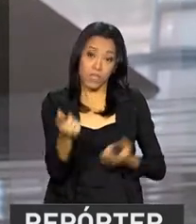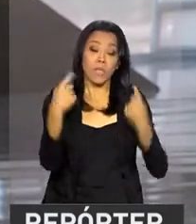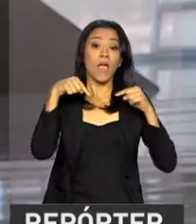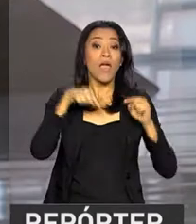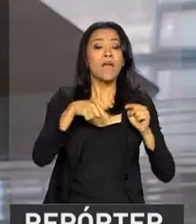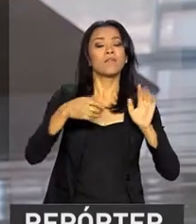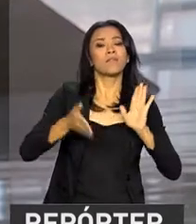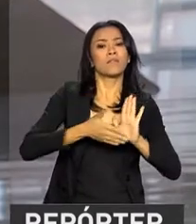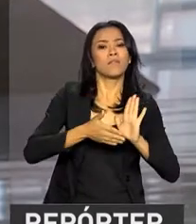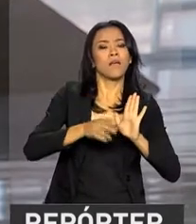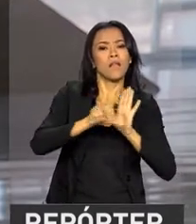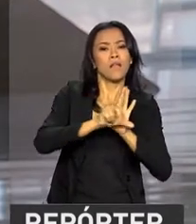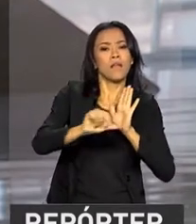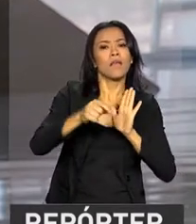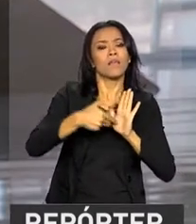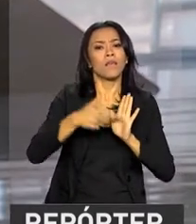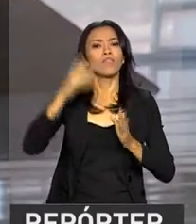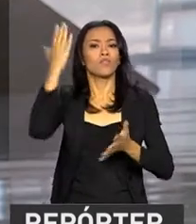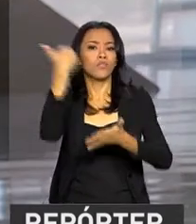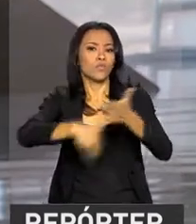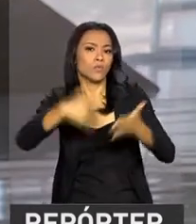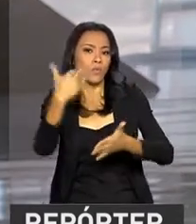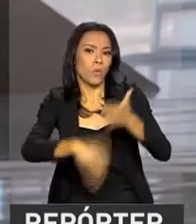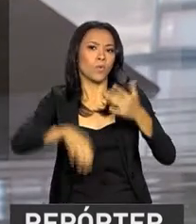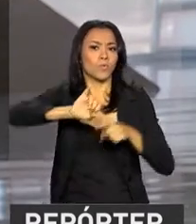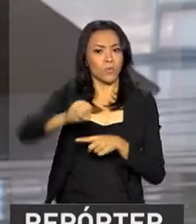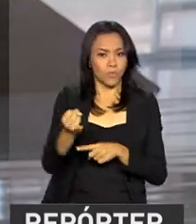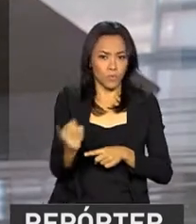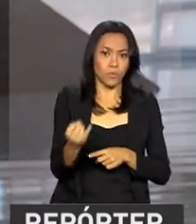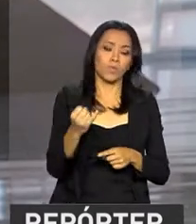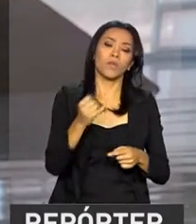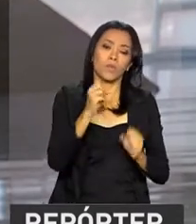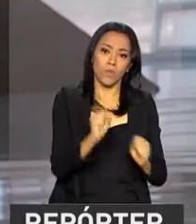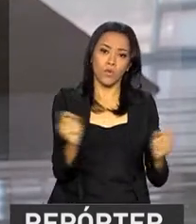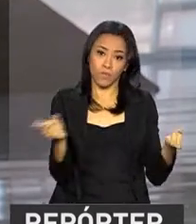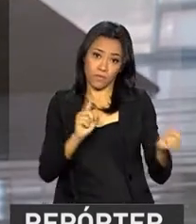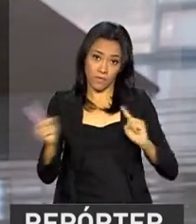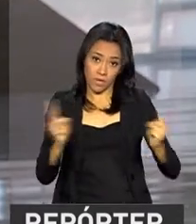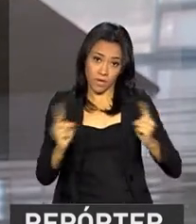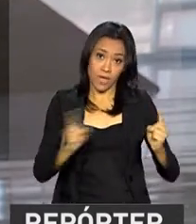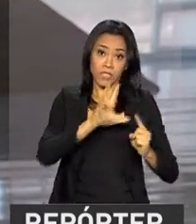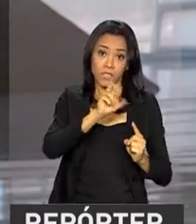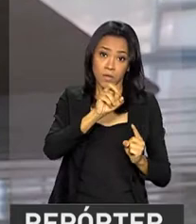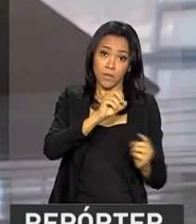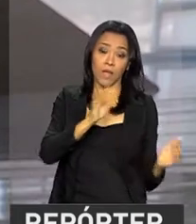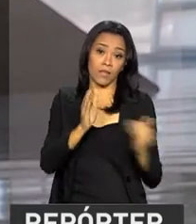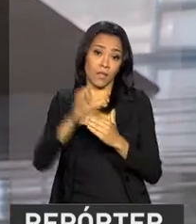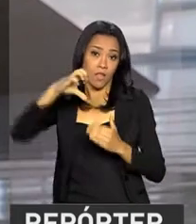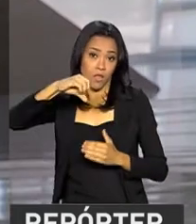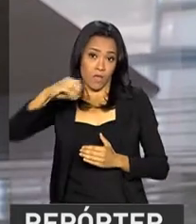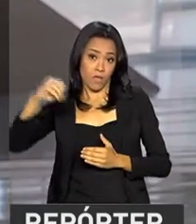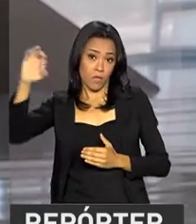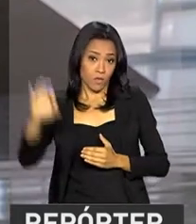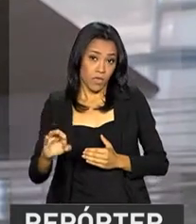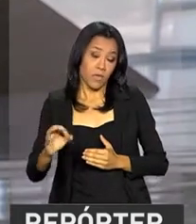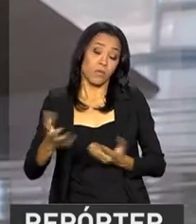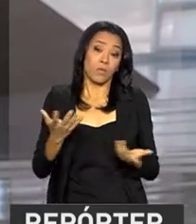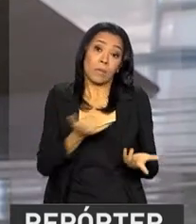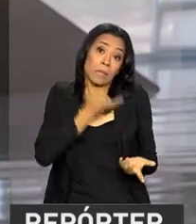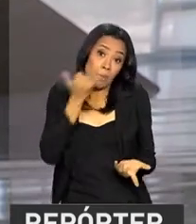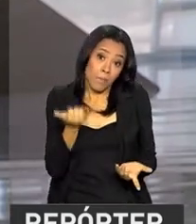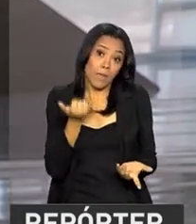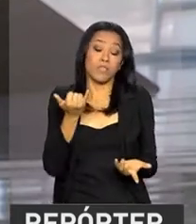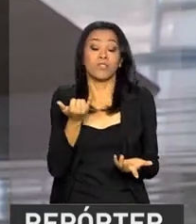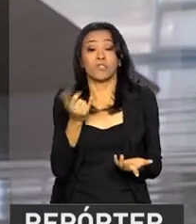descontos sobre os juros que podem variar de 50 a 90 por cento de acordo com a modalidade de pagamento